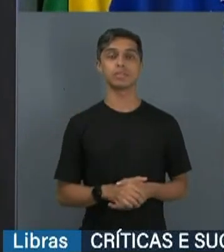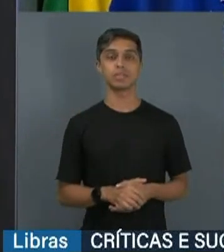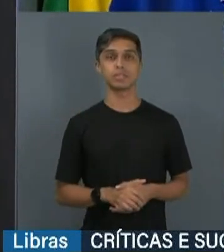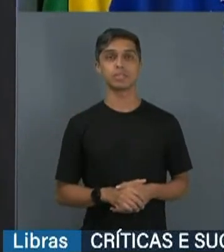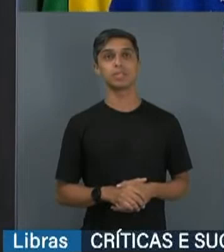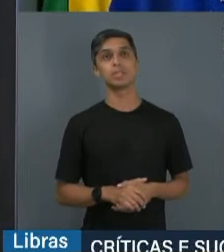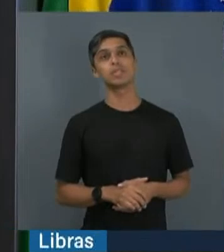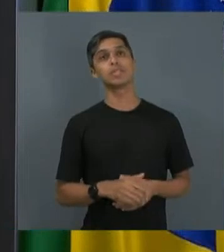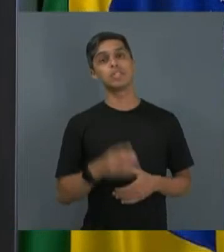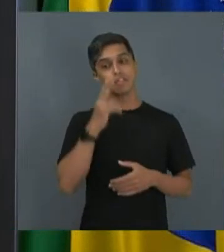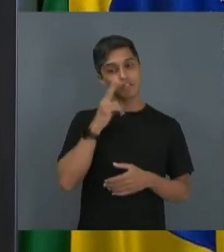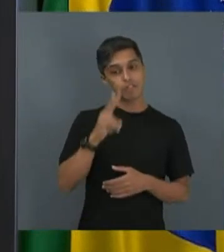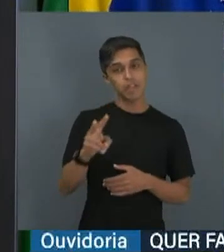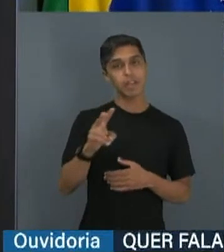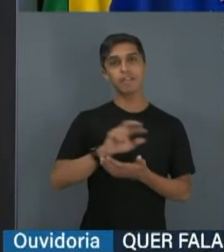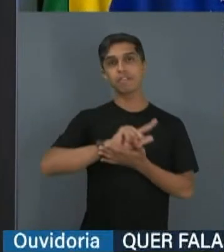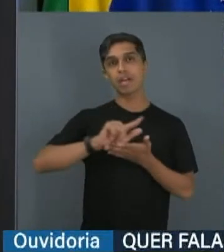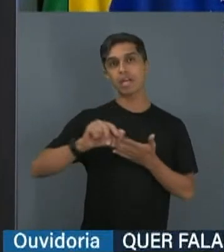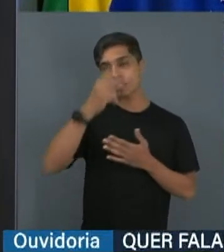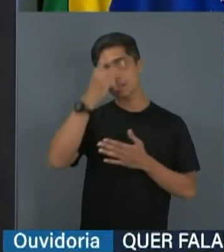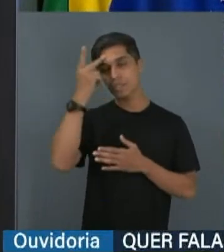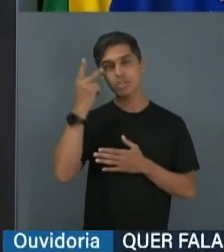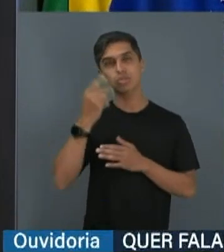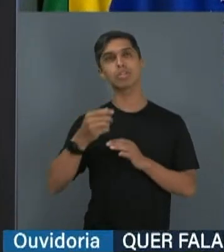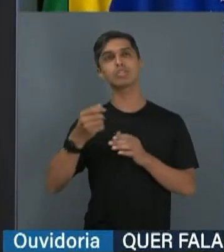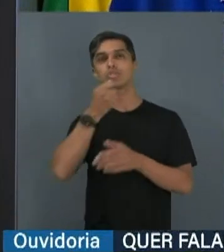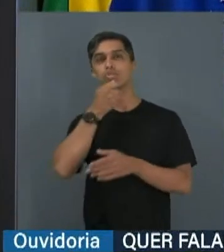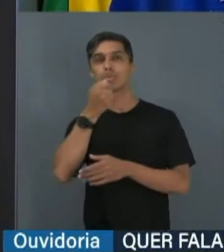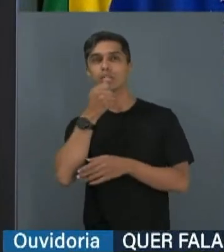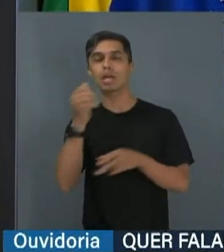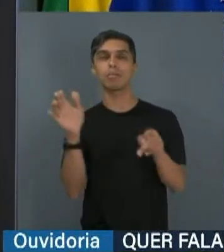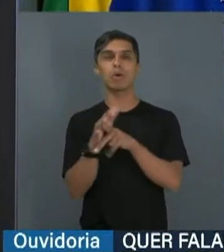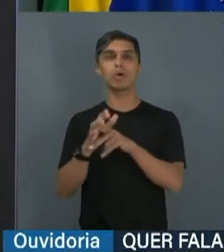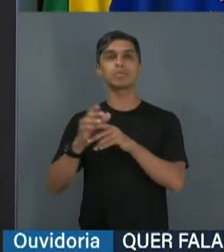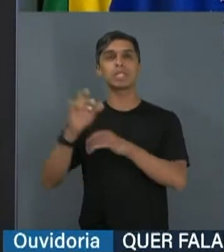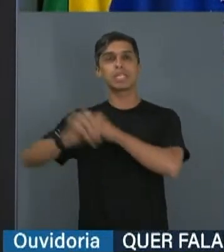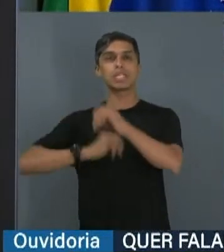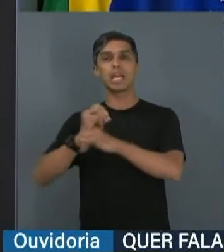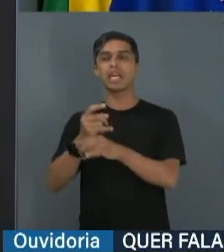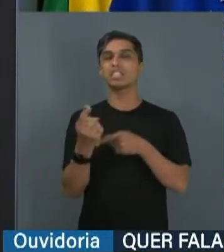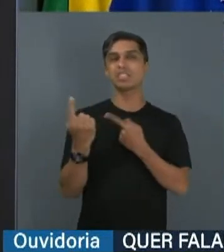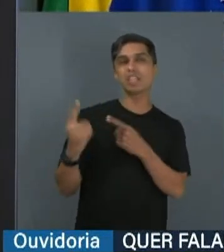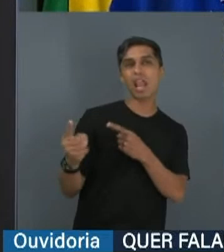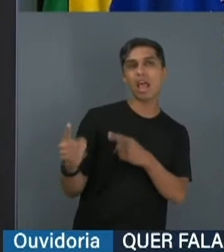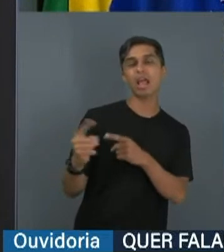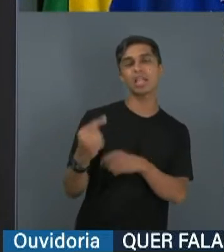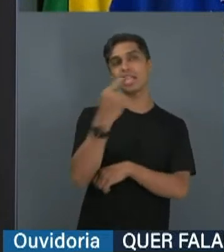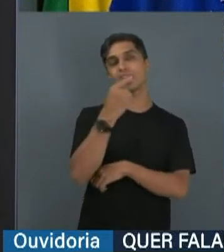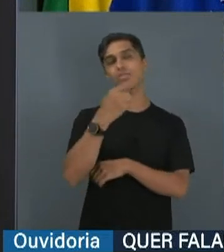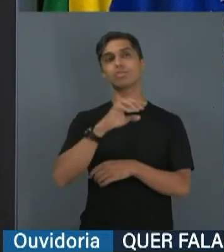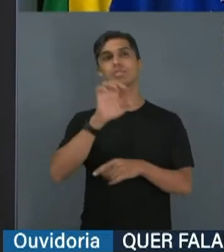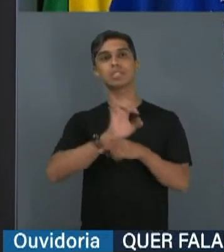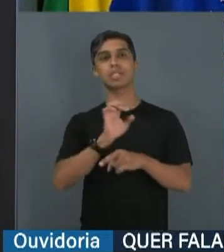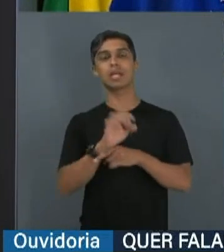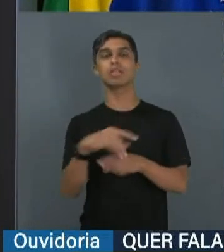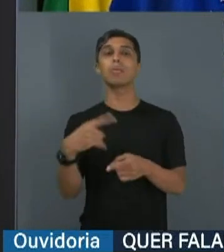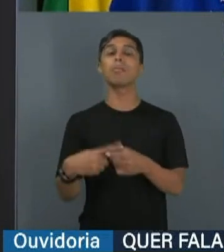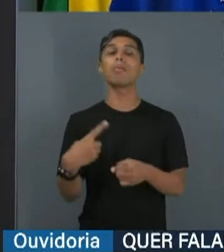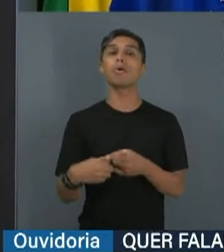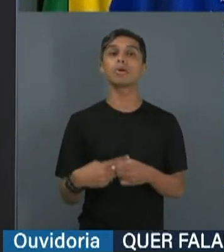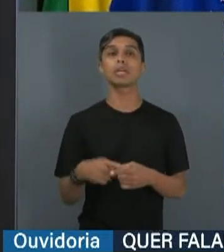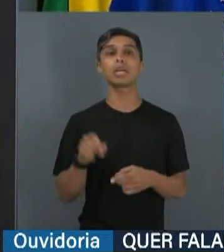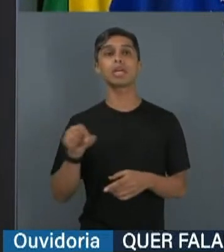de jornalistas, de blogs, cada vez mais perseguidos lá no estado do Ceará. Sabe por quê? Por